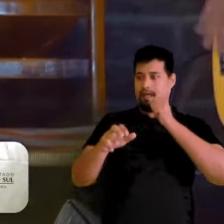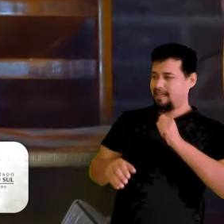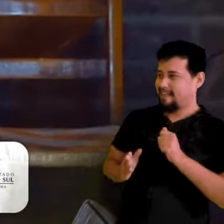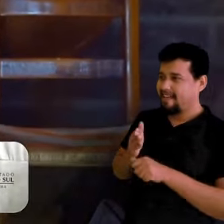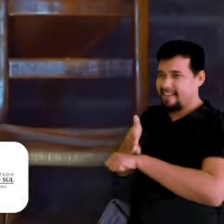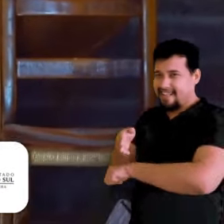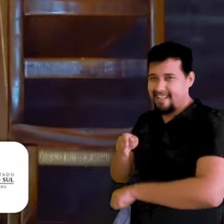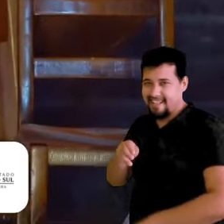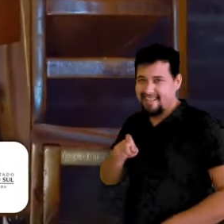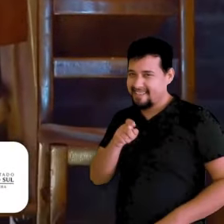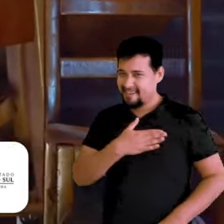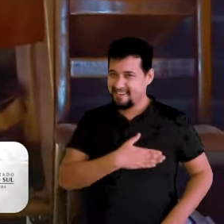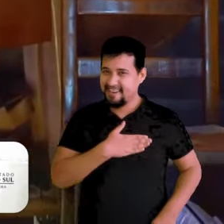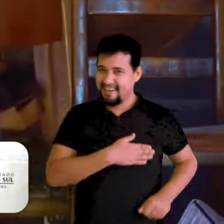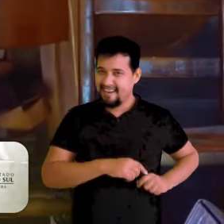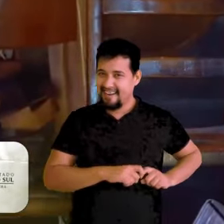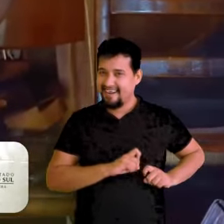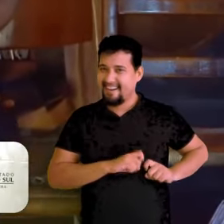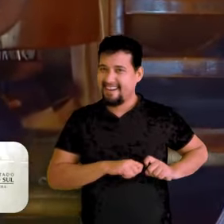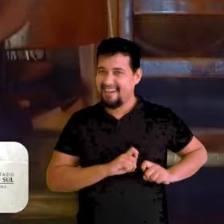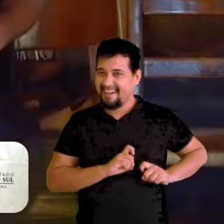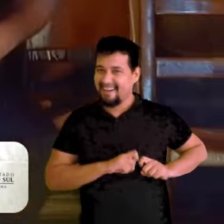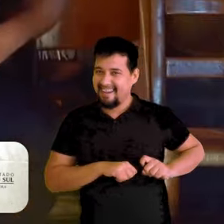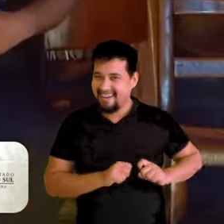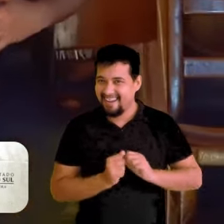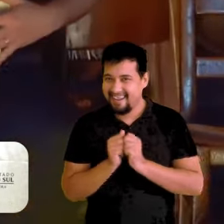a chave, que o teu neguinho sabe que tu gosta de